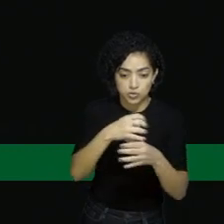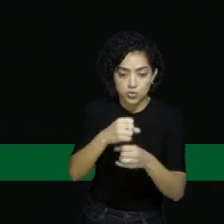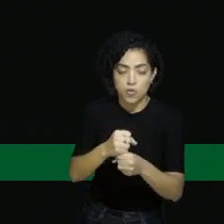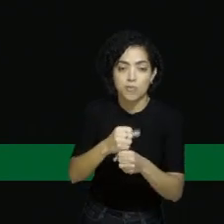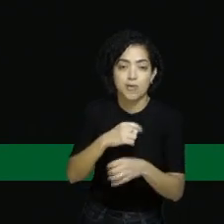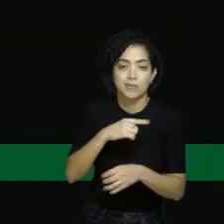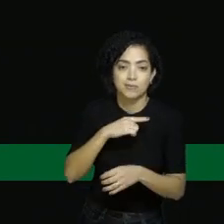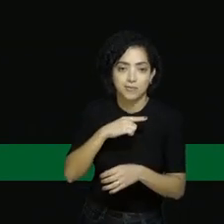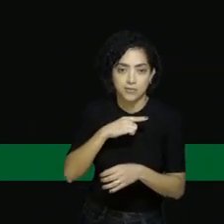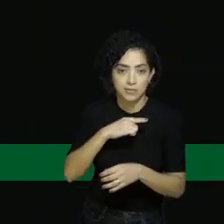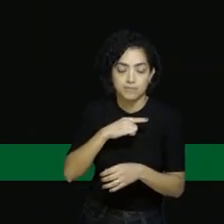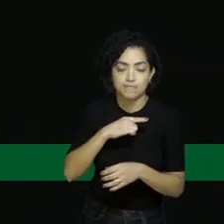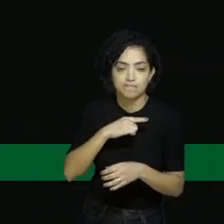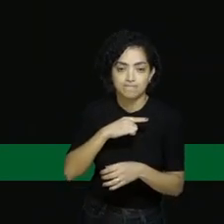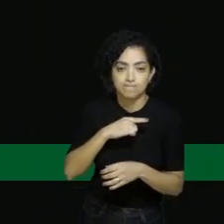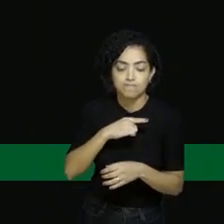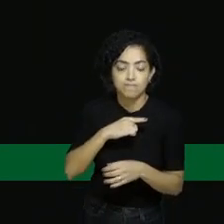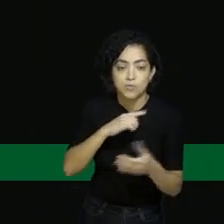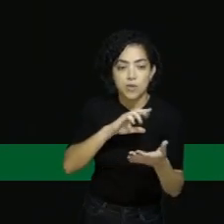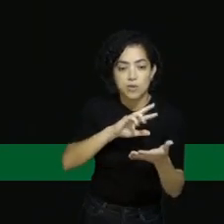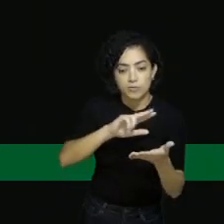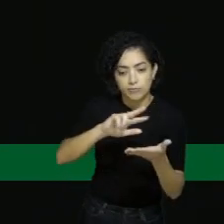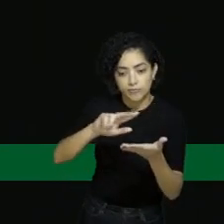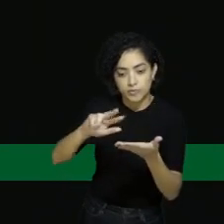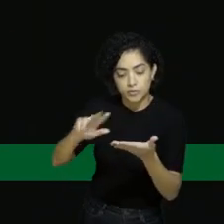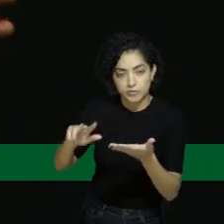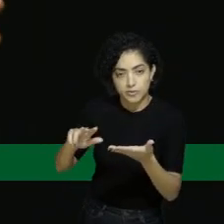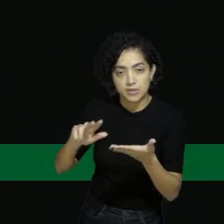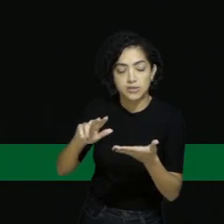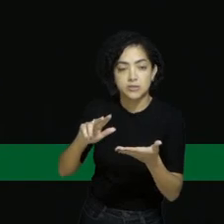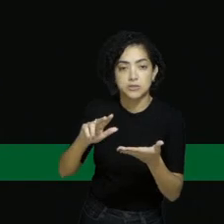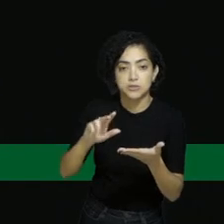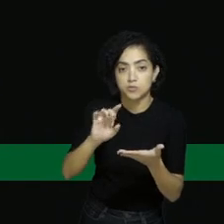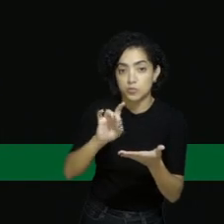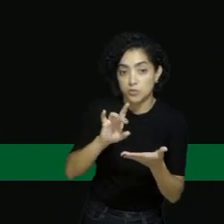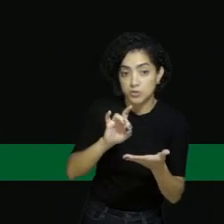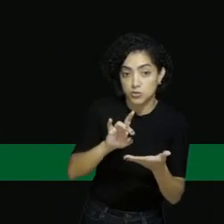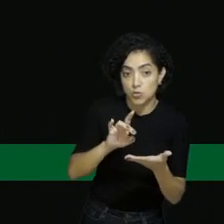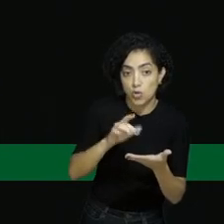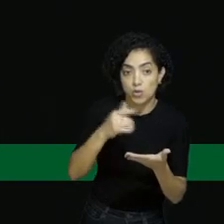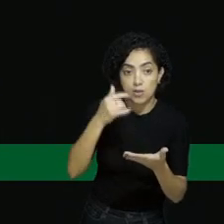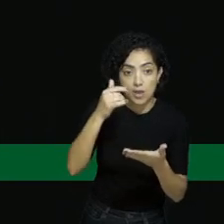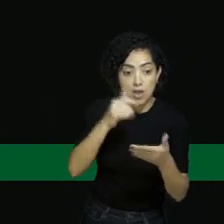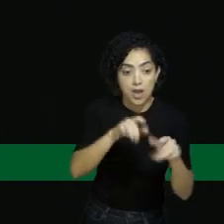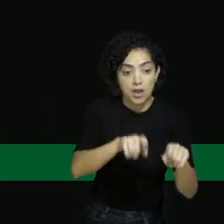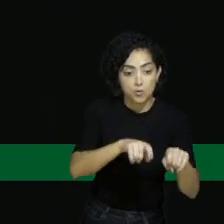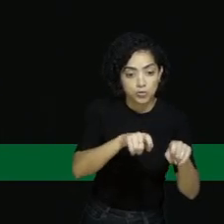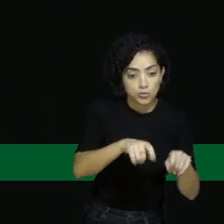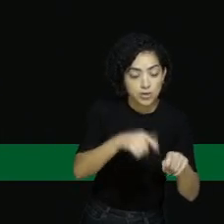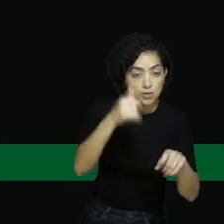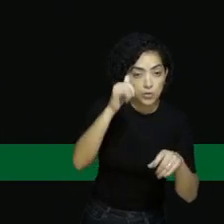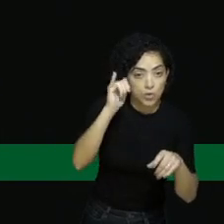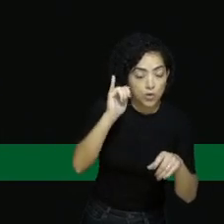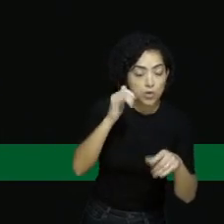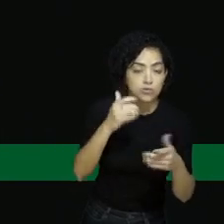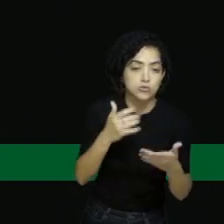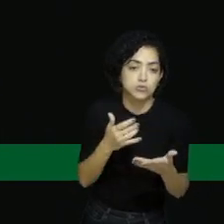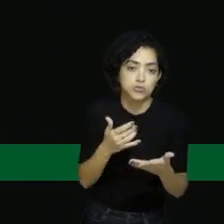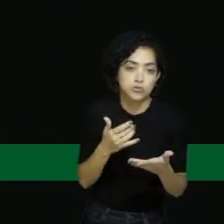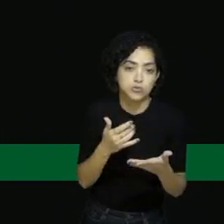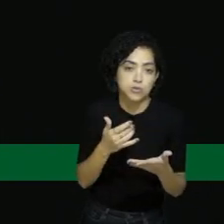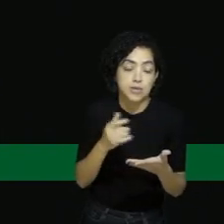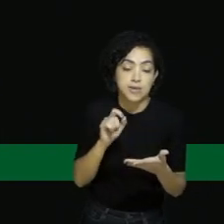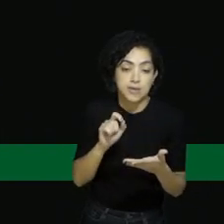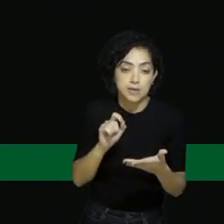ramos distintos. Portanto, não é só o agro ao qual eu dedico o meu trabalho. O